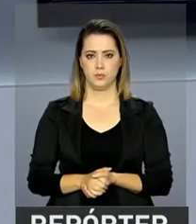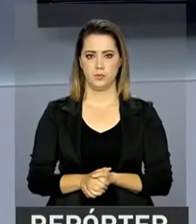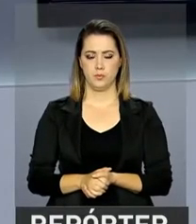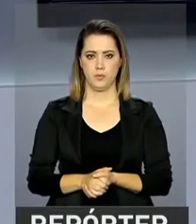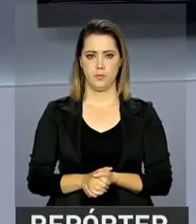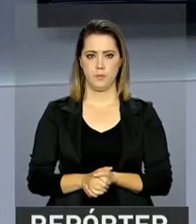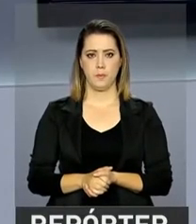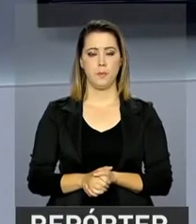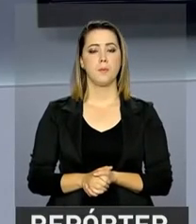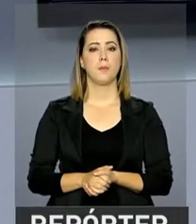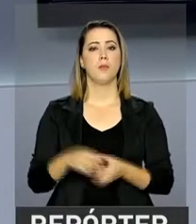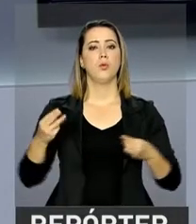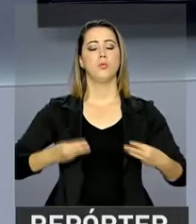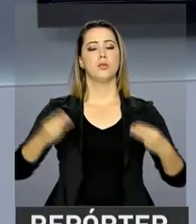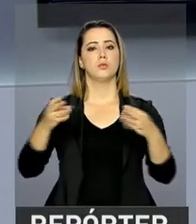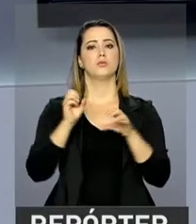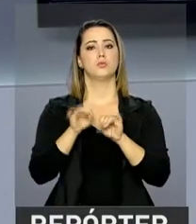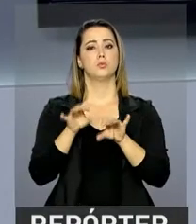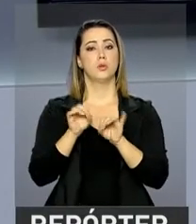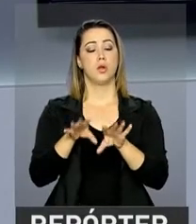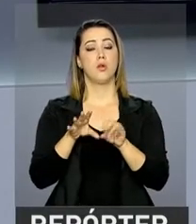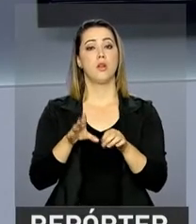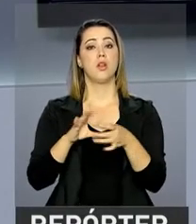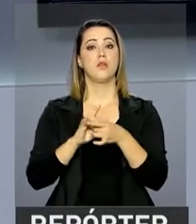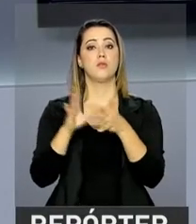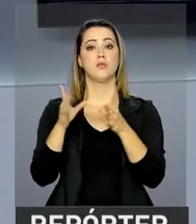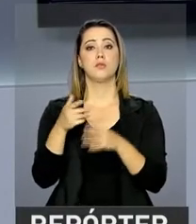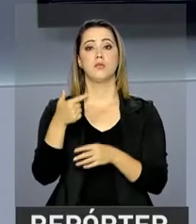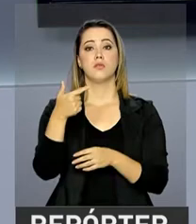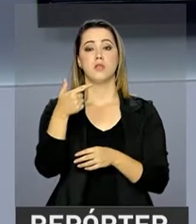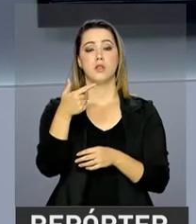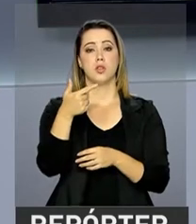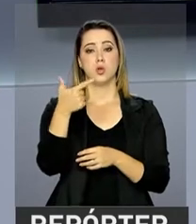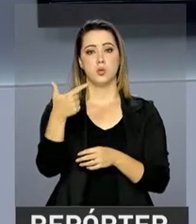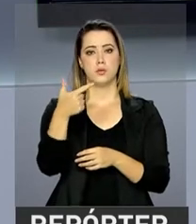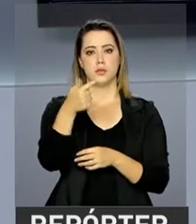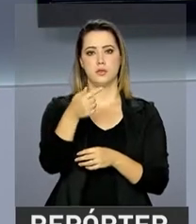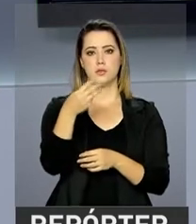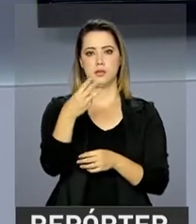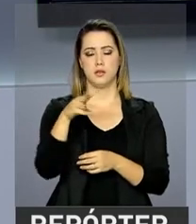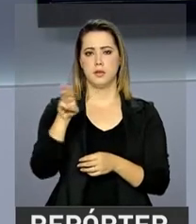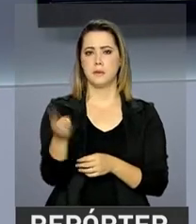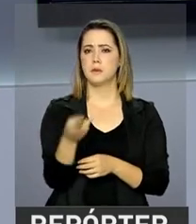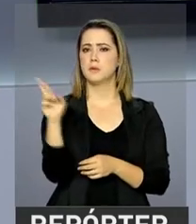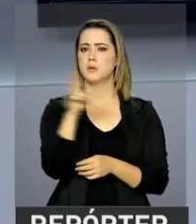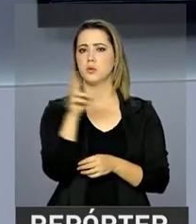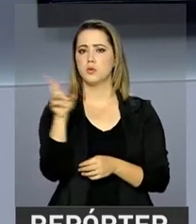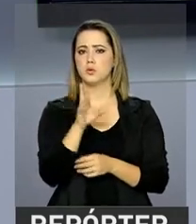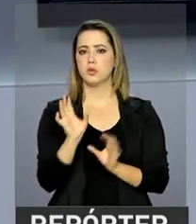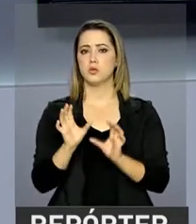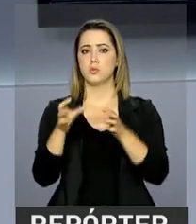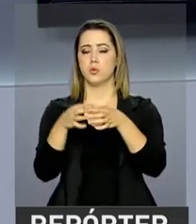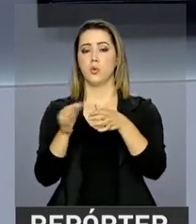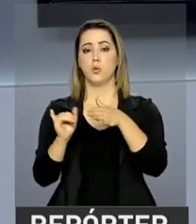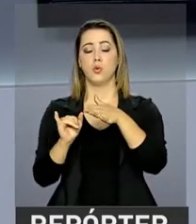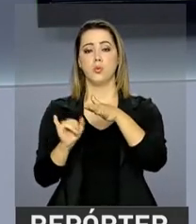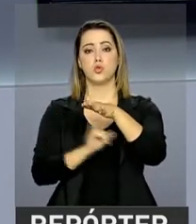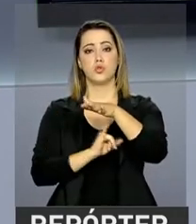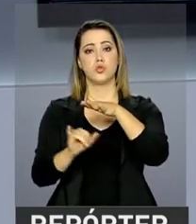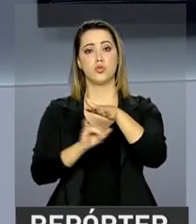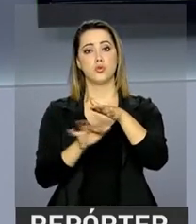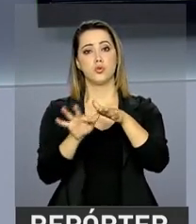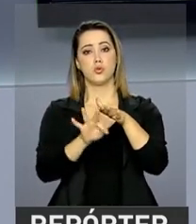ministério da educação liberou 273 mil e 273 milhões de reais para instituições federais de ensino